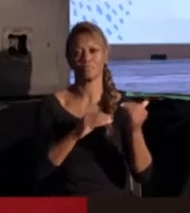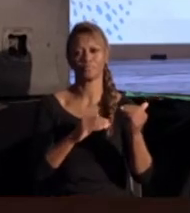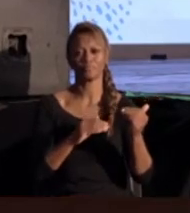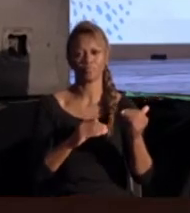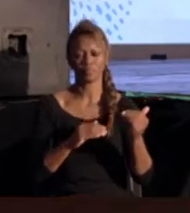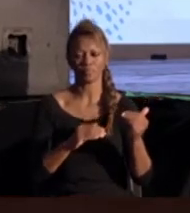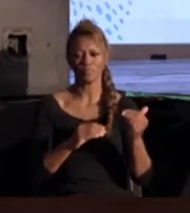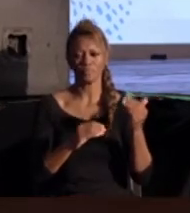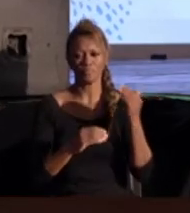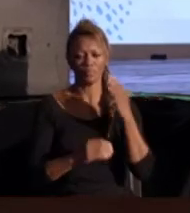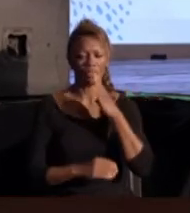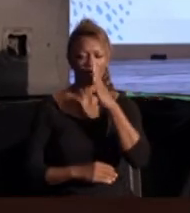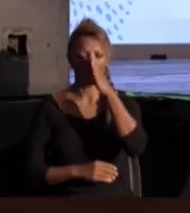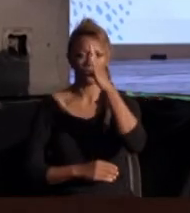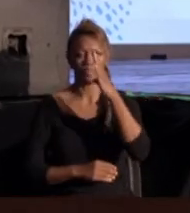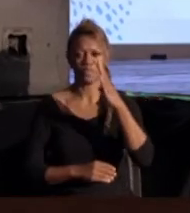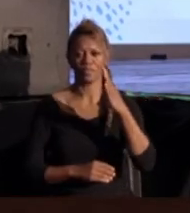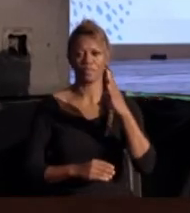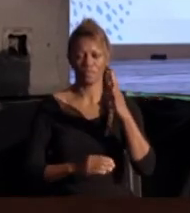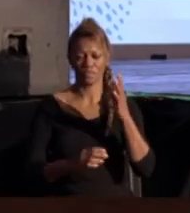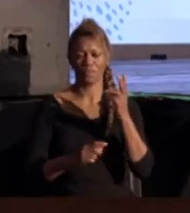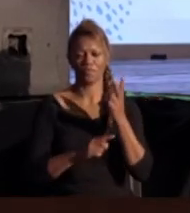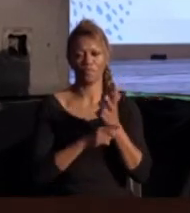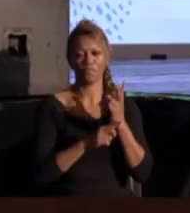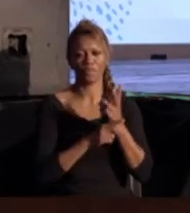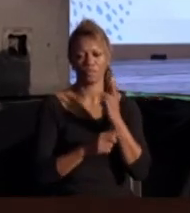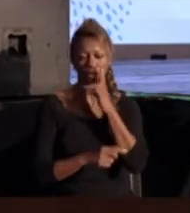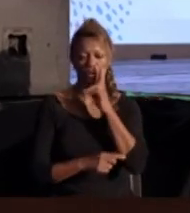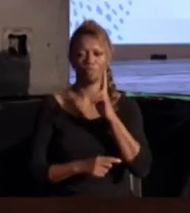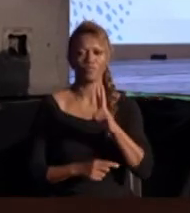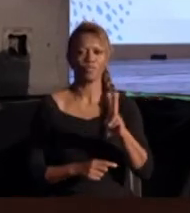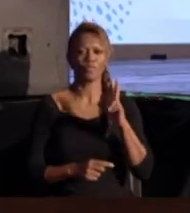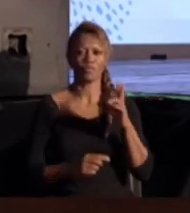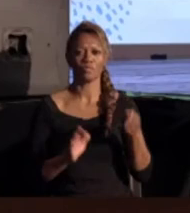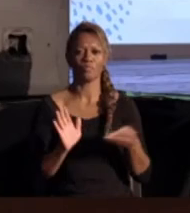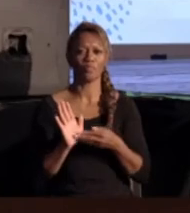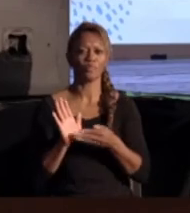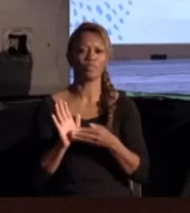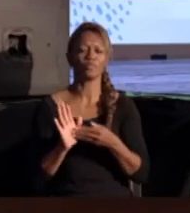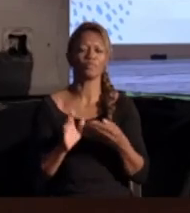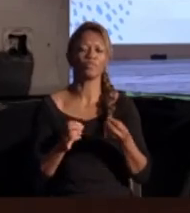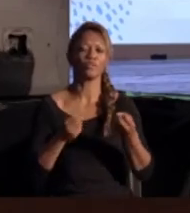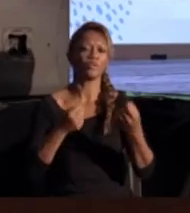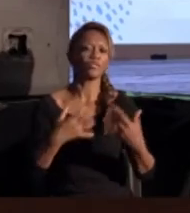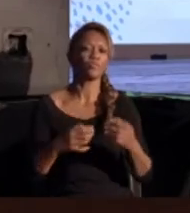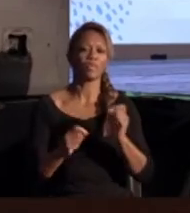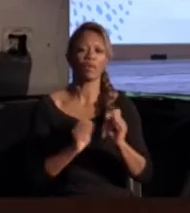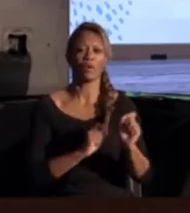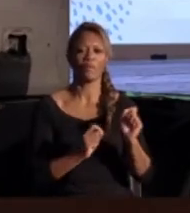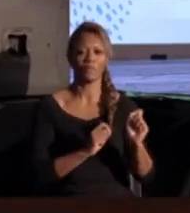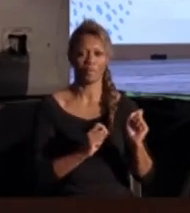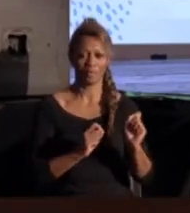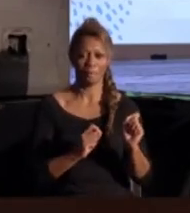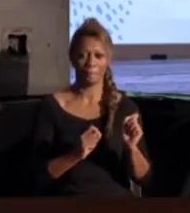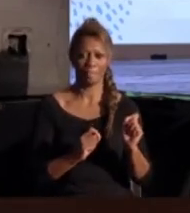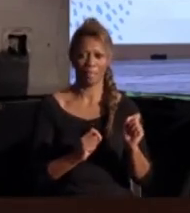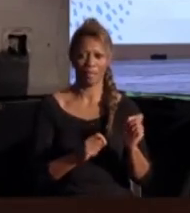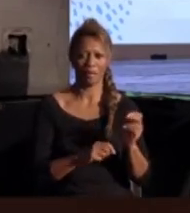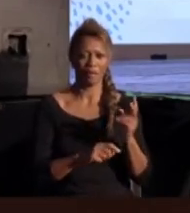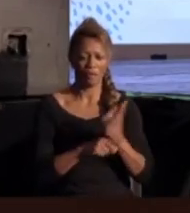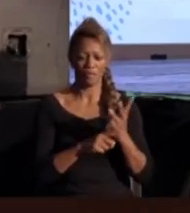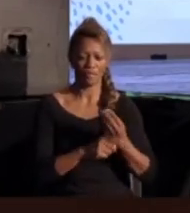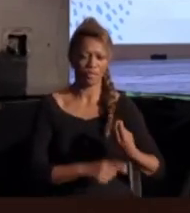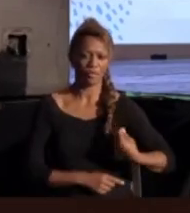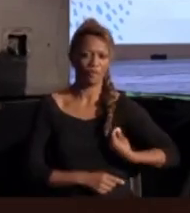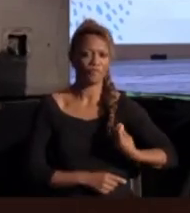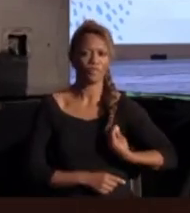passei por quase todos os seus vídeos. O nosso primeiro encontro foi também um encontro virtual, né, digamos,